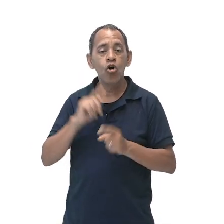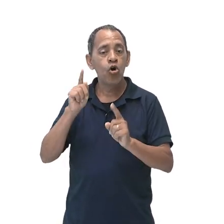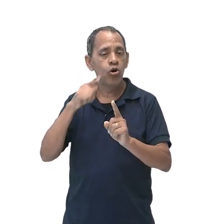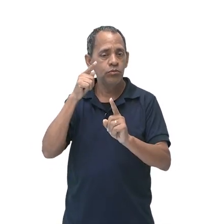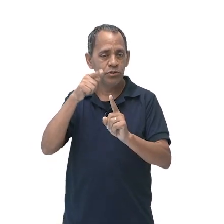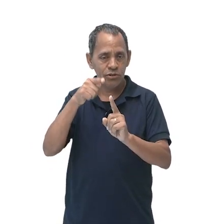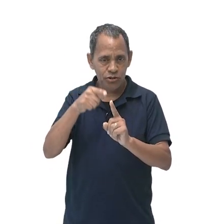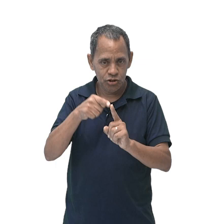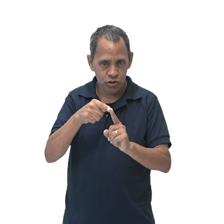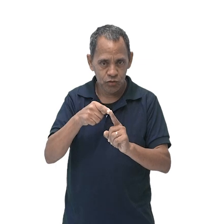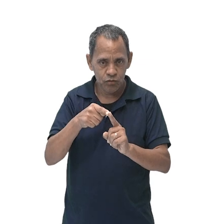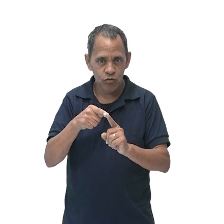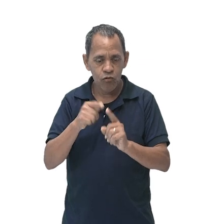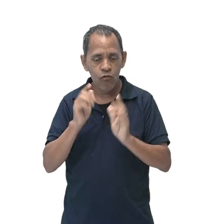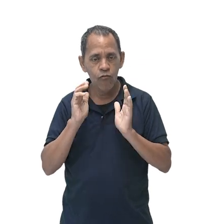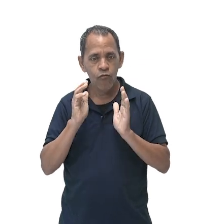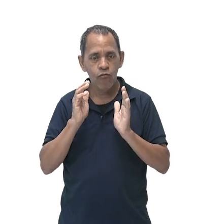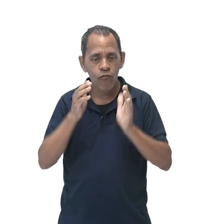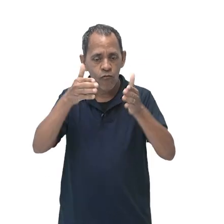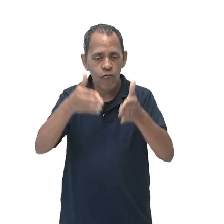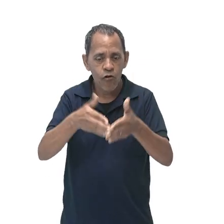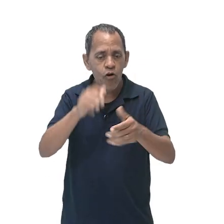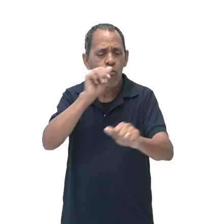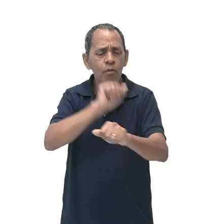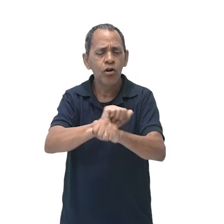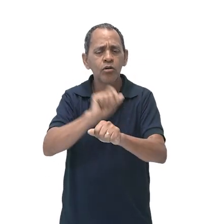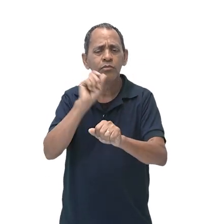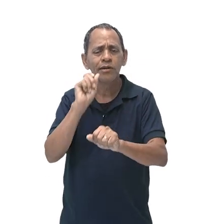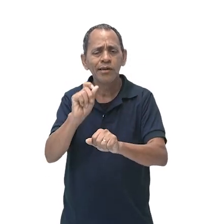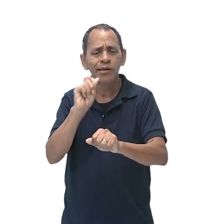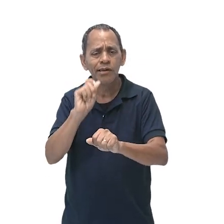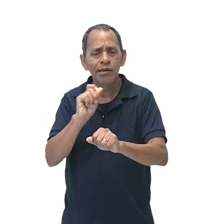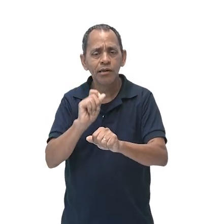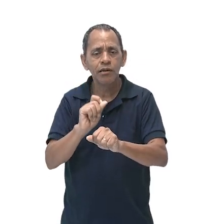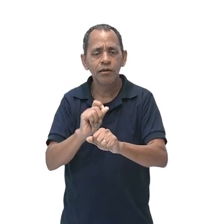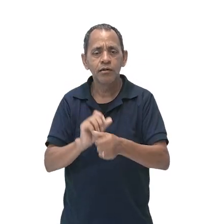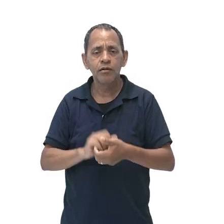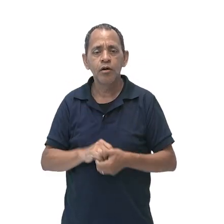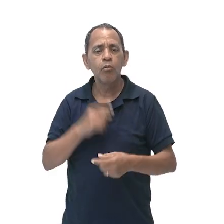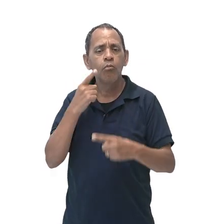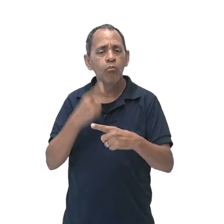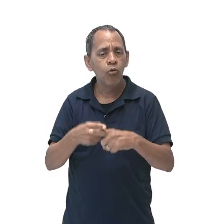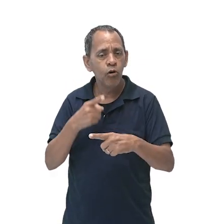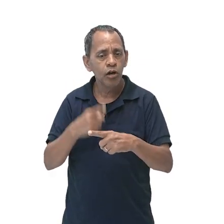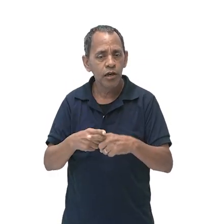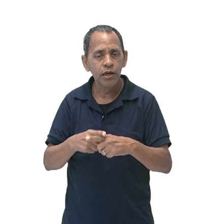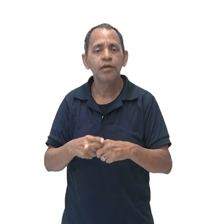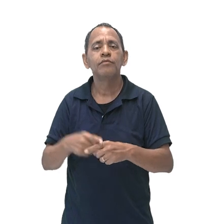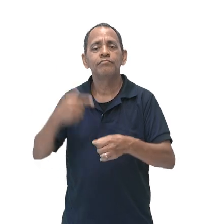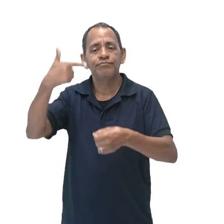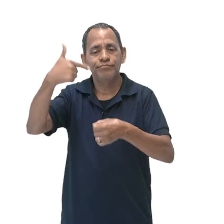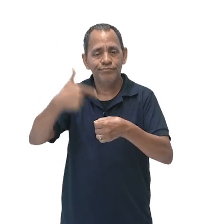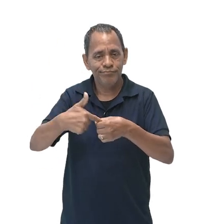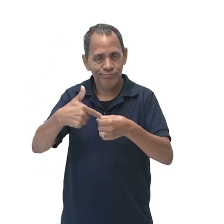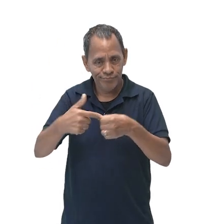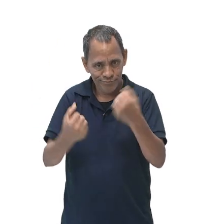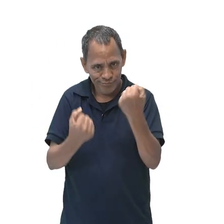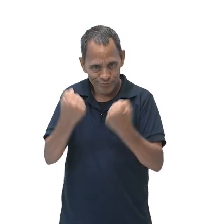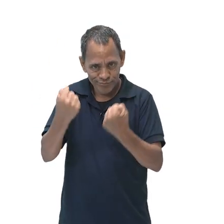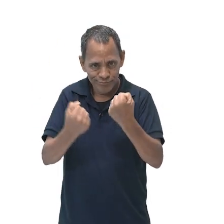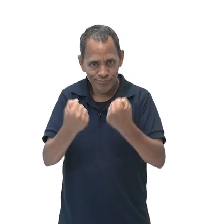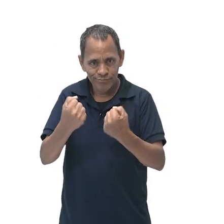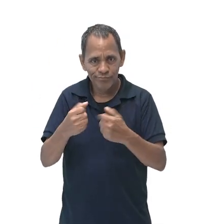seja, parou para quê? Com qual finalidade? Para abastecer o carro. Então, a